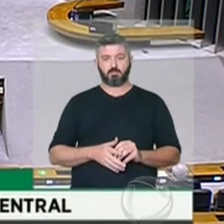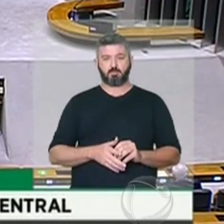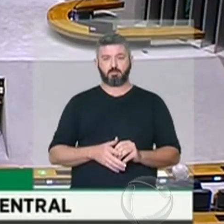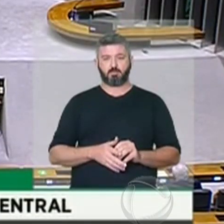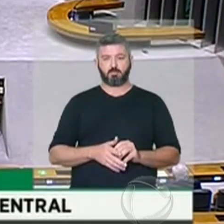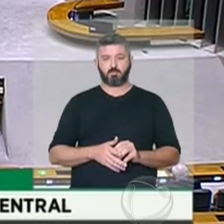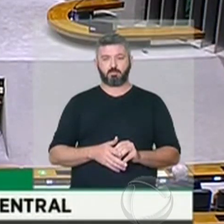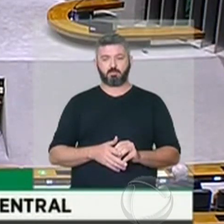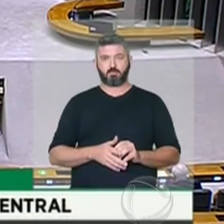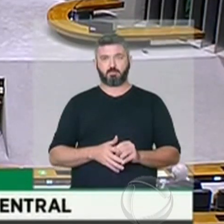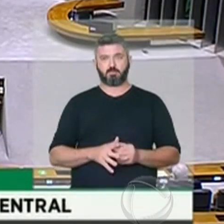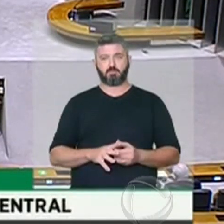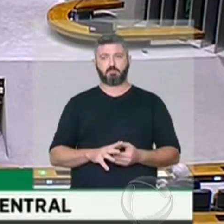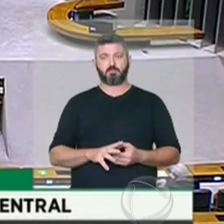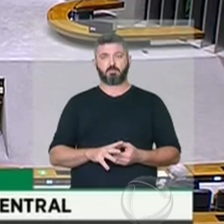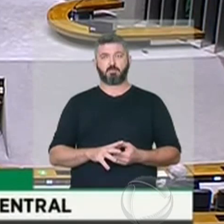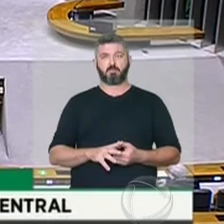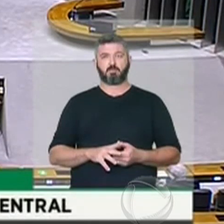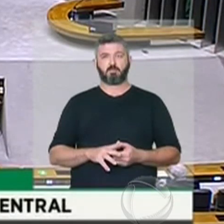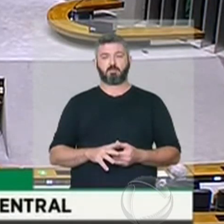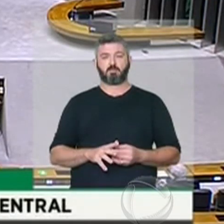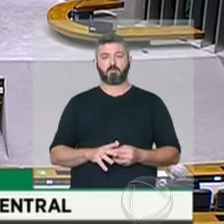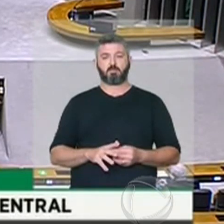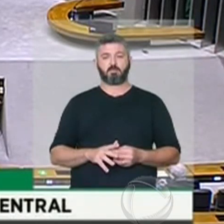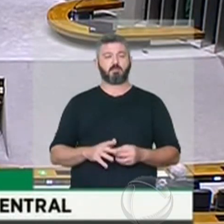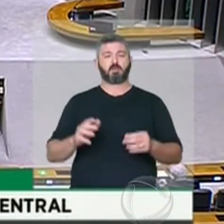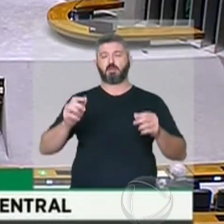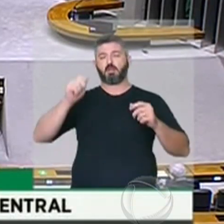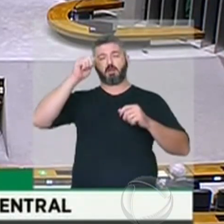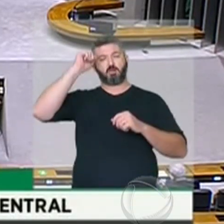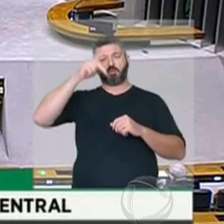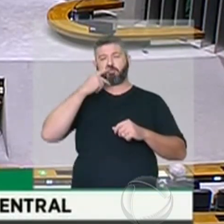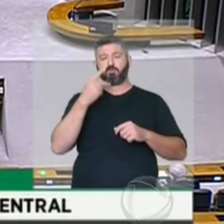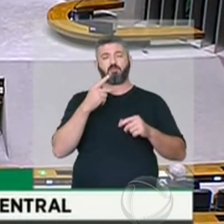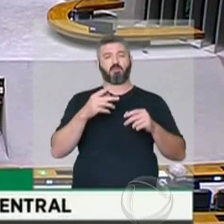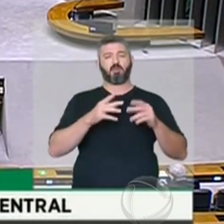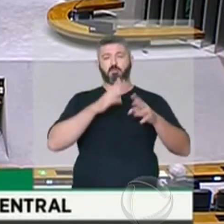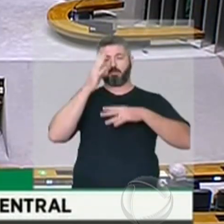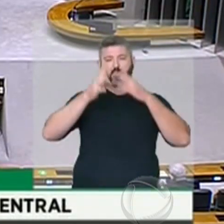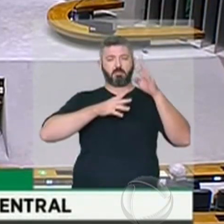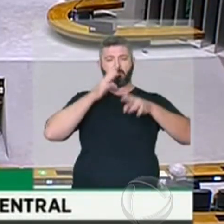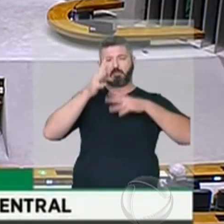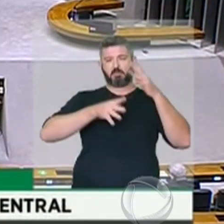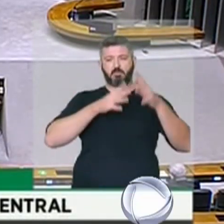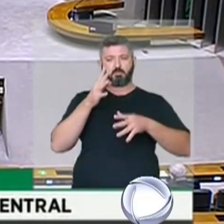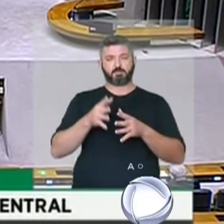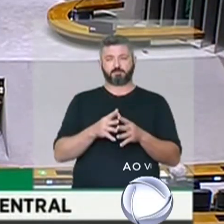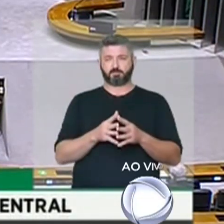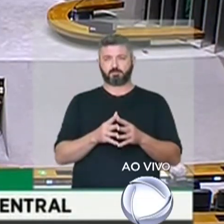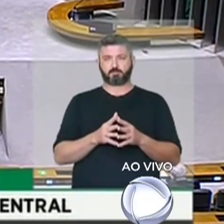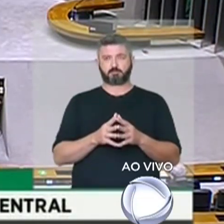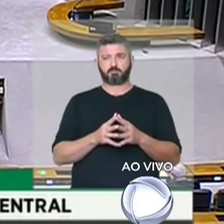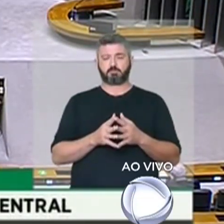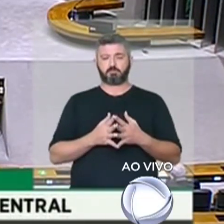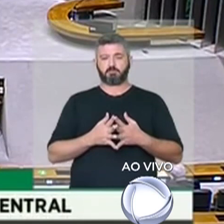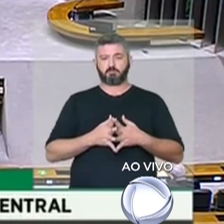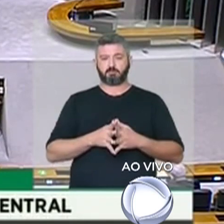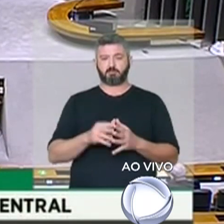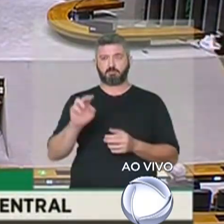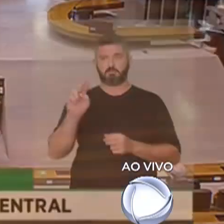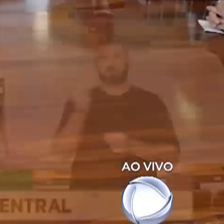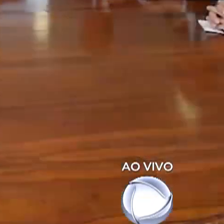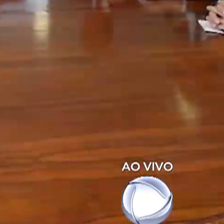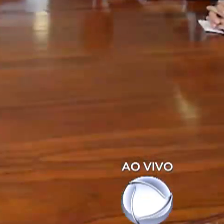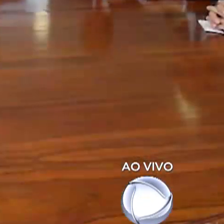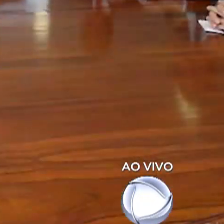novos requerimentos e destaques até a votação no início da tarde. Hoje, mais cedo, no Palácio do Planalto, antes do início